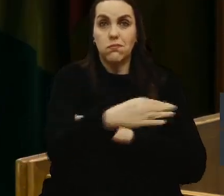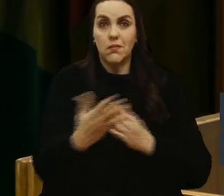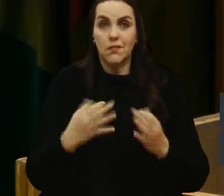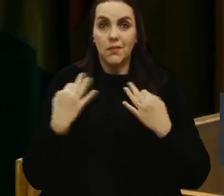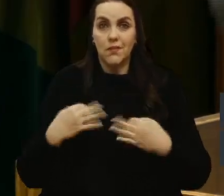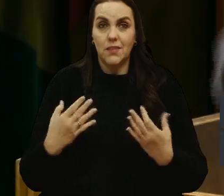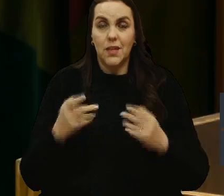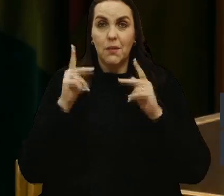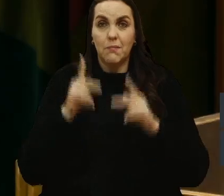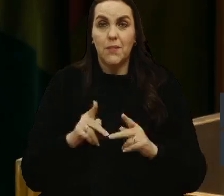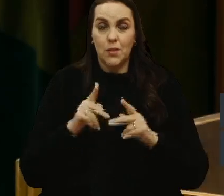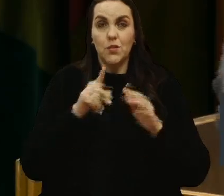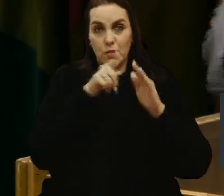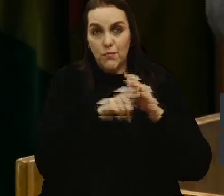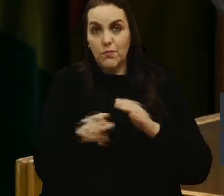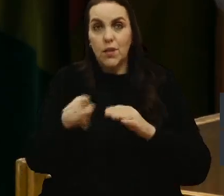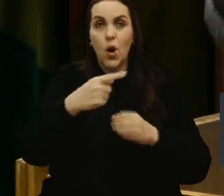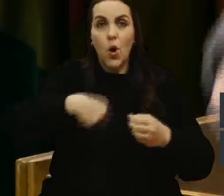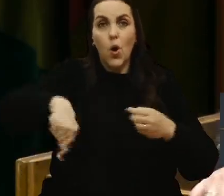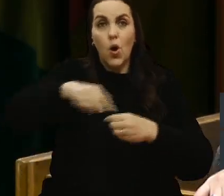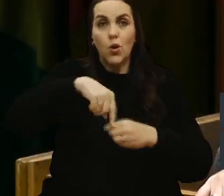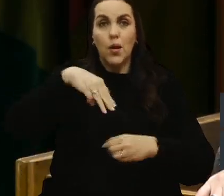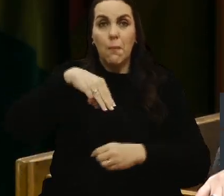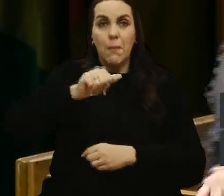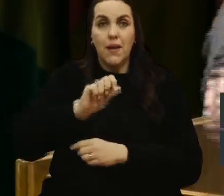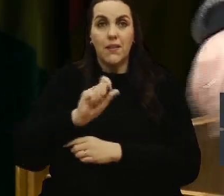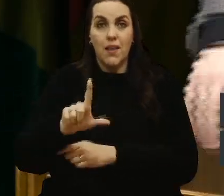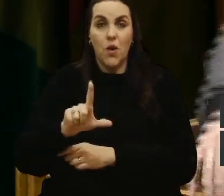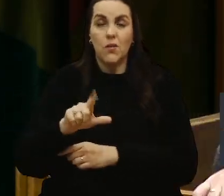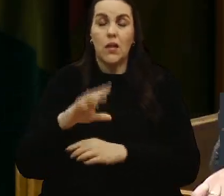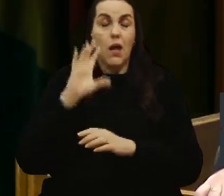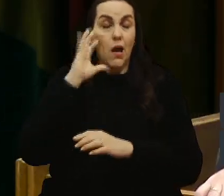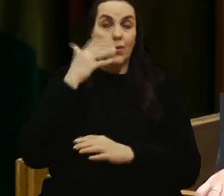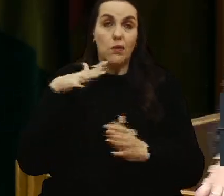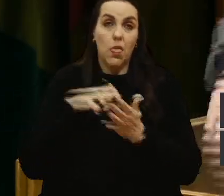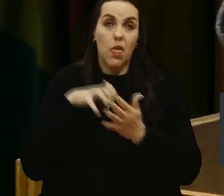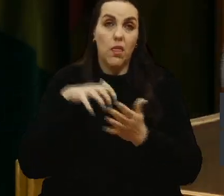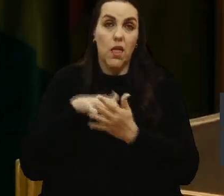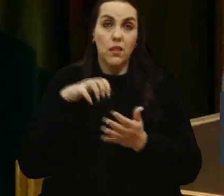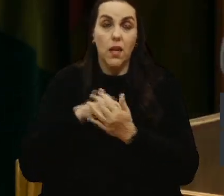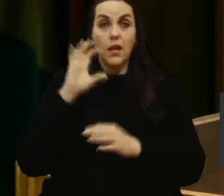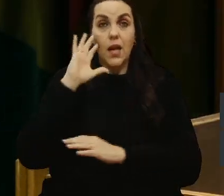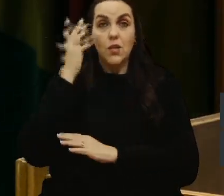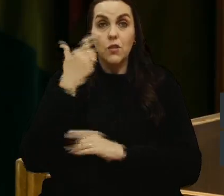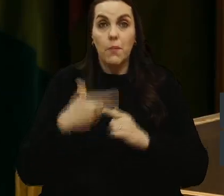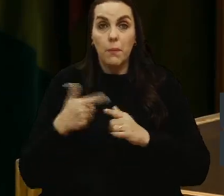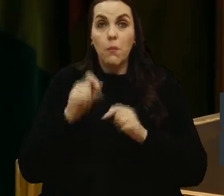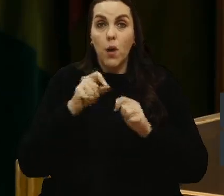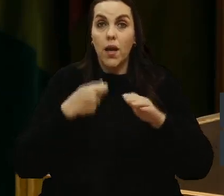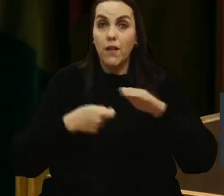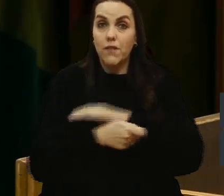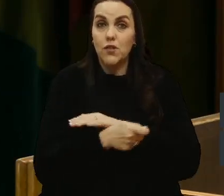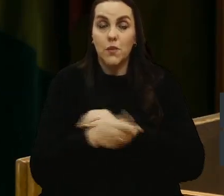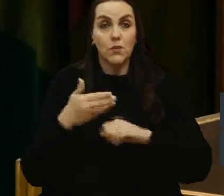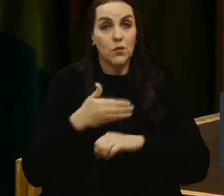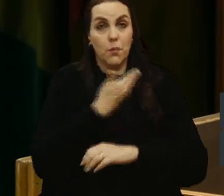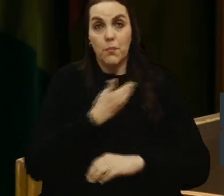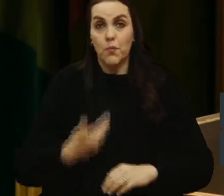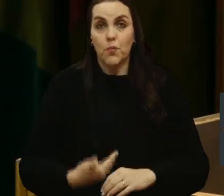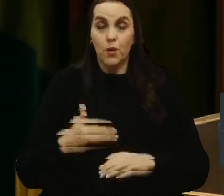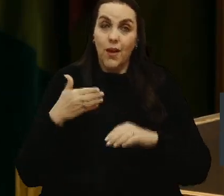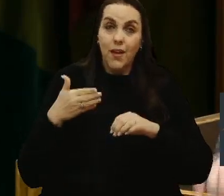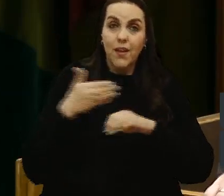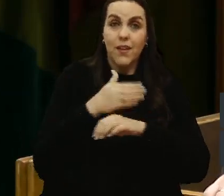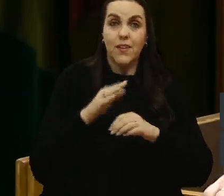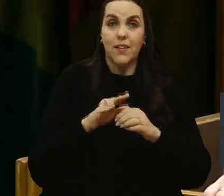saíam por baixo lá na rótula da Madal, cansava de dar acidente. Resolveram o problema como? Com investimento público na entrada do Vila Verde. Era